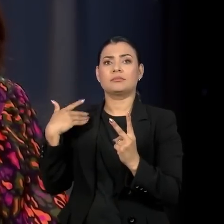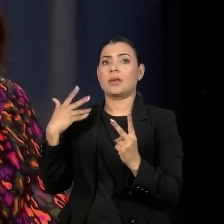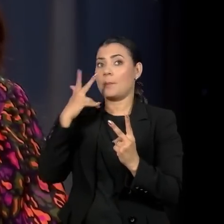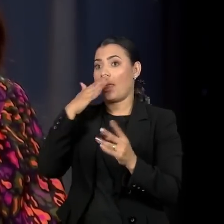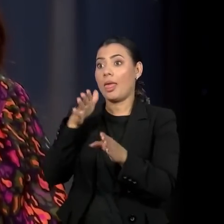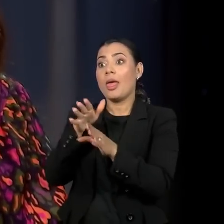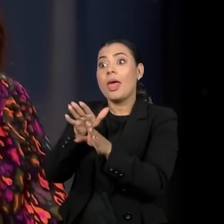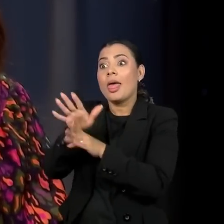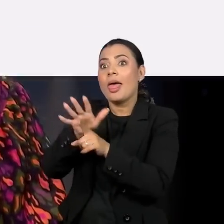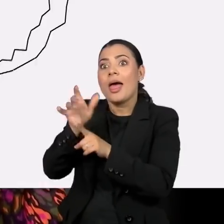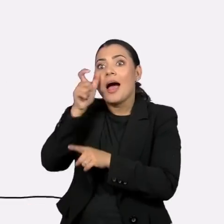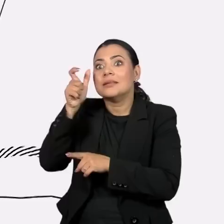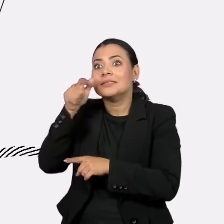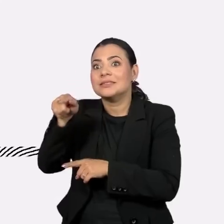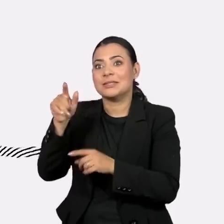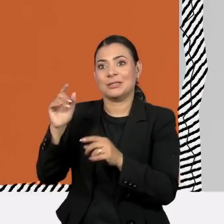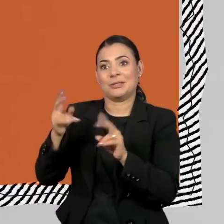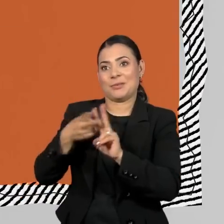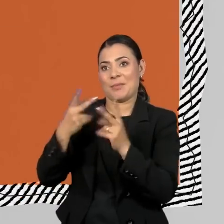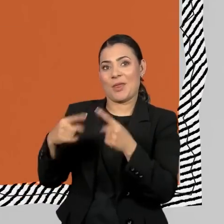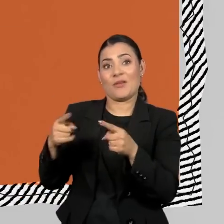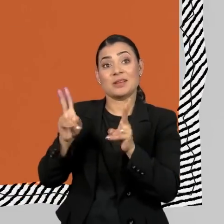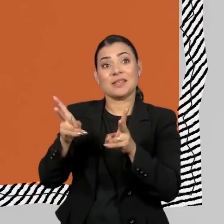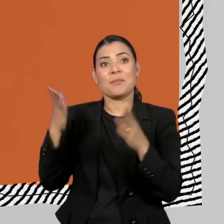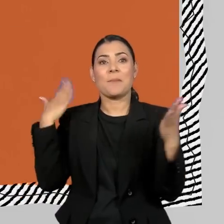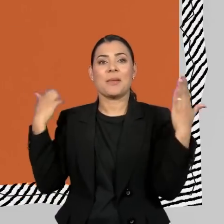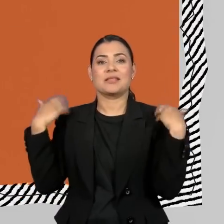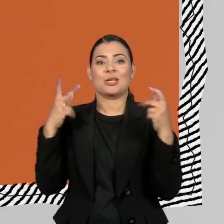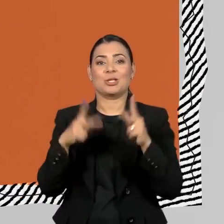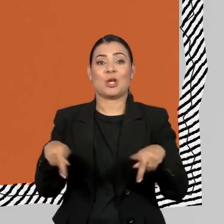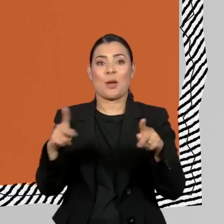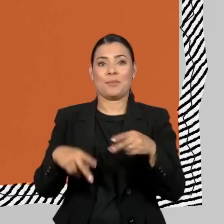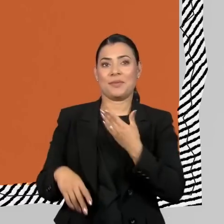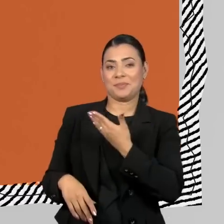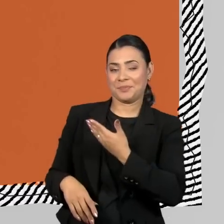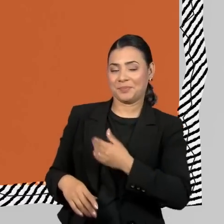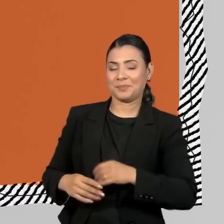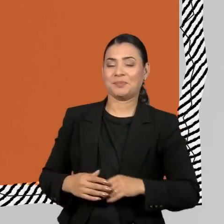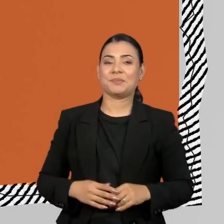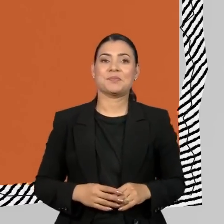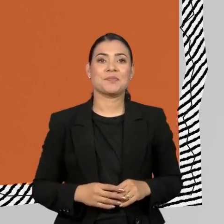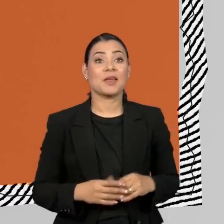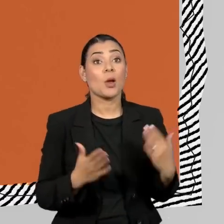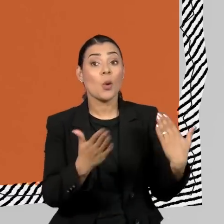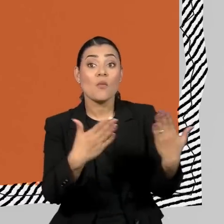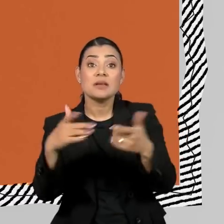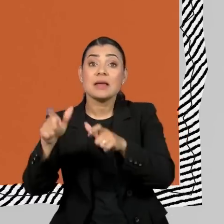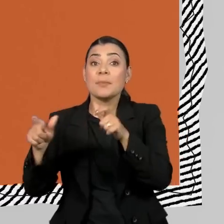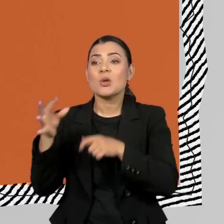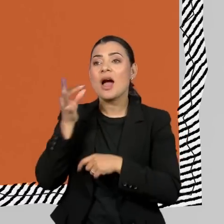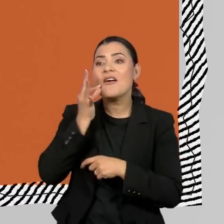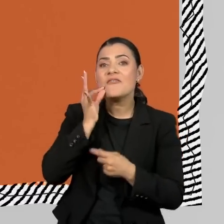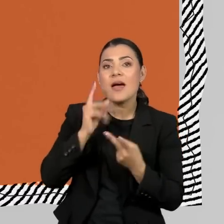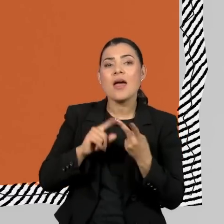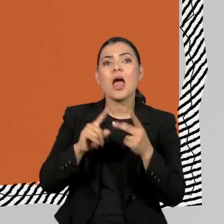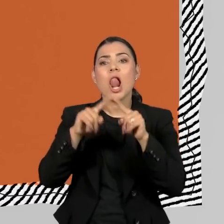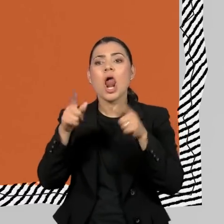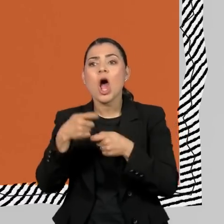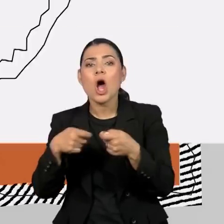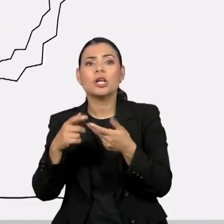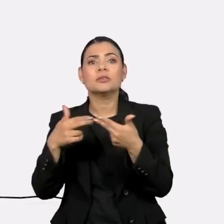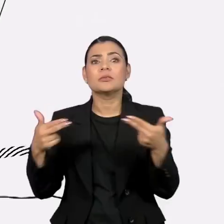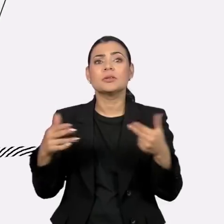aqui no programa, ela ia passear no shopping e ela falava assim, ela ia conversar com as pessoas, a mulher do cafezinho, a mulher da loja e tal, ela